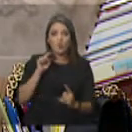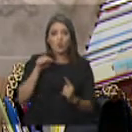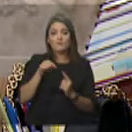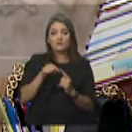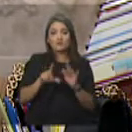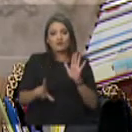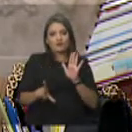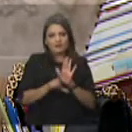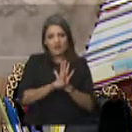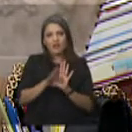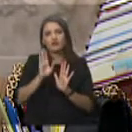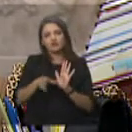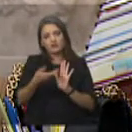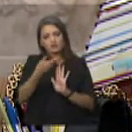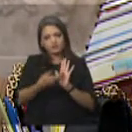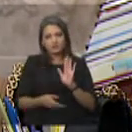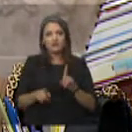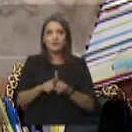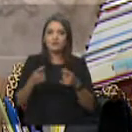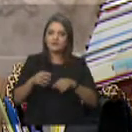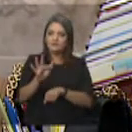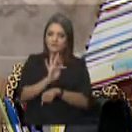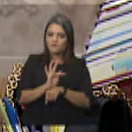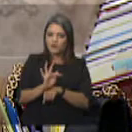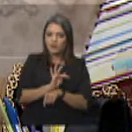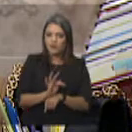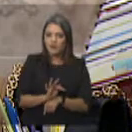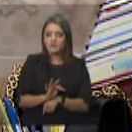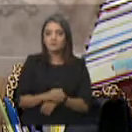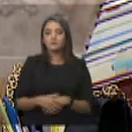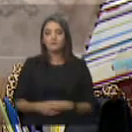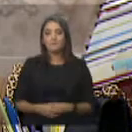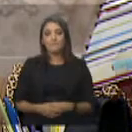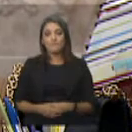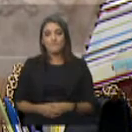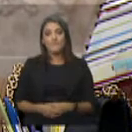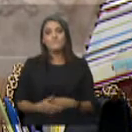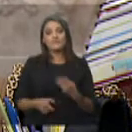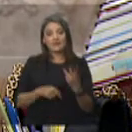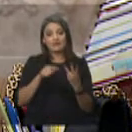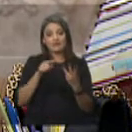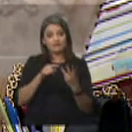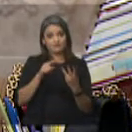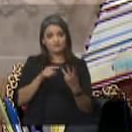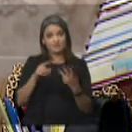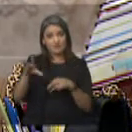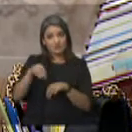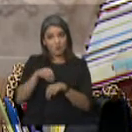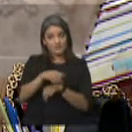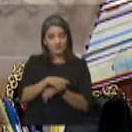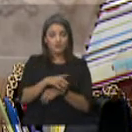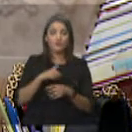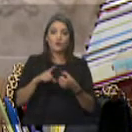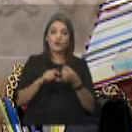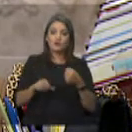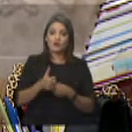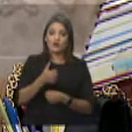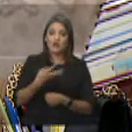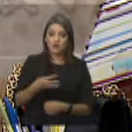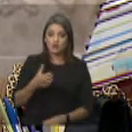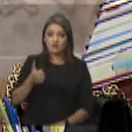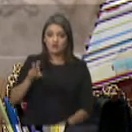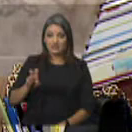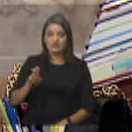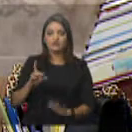em lei e sentido formal. No tocante a dados de compartilhamento específico, os artigos 14 e 15 do Decreto